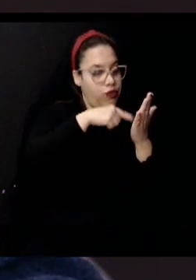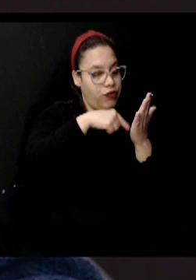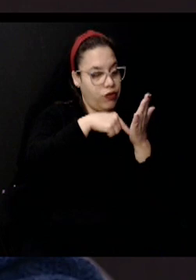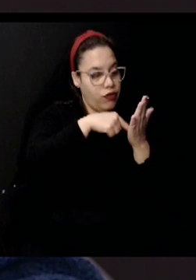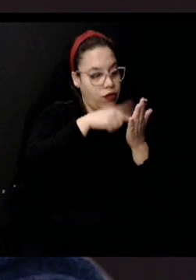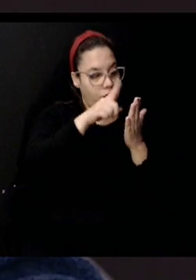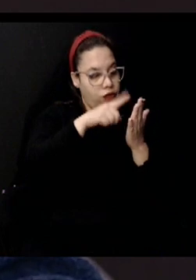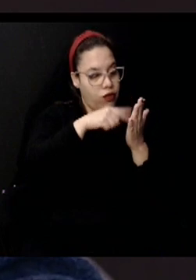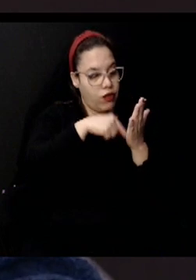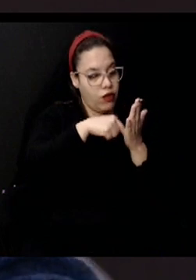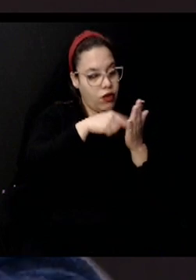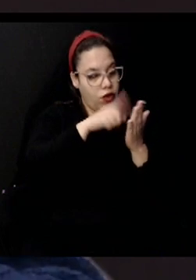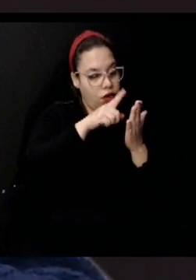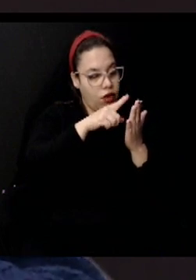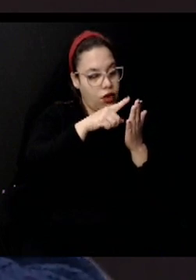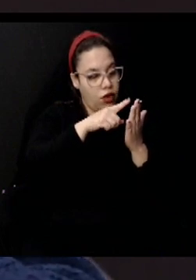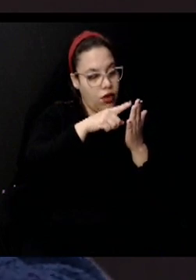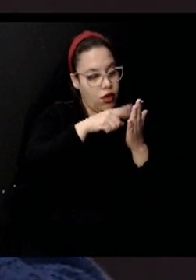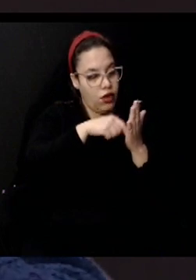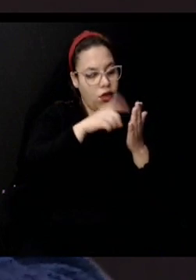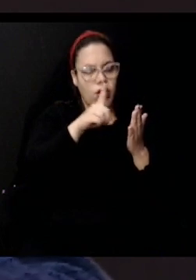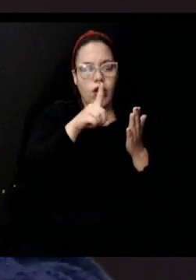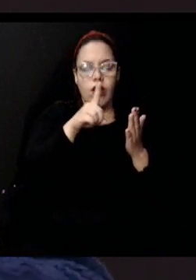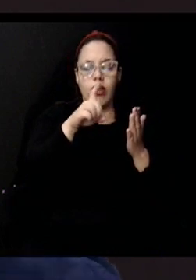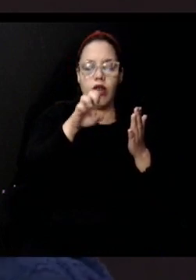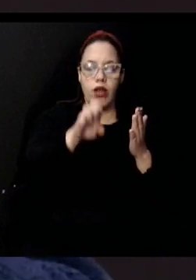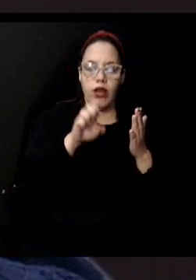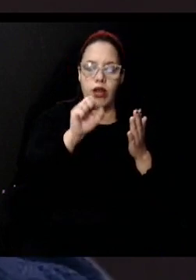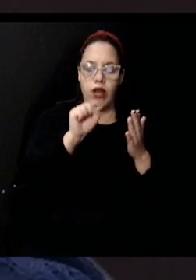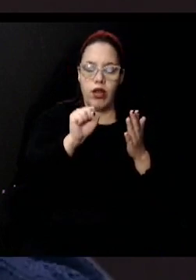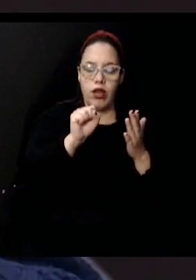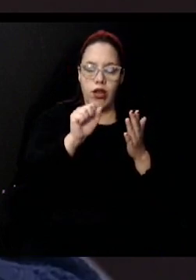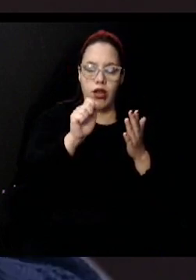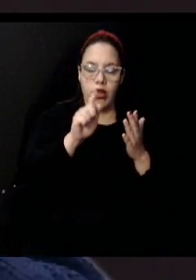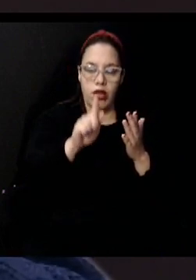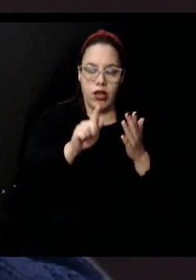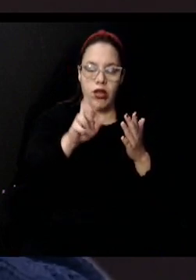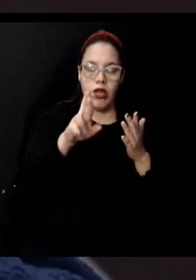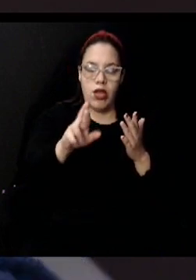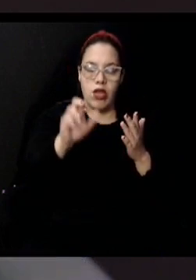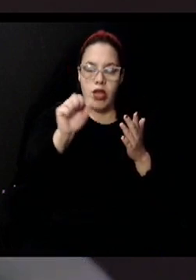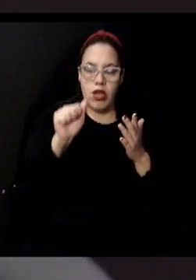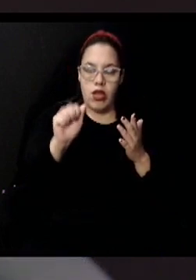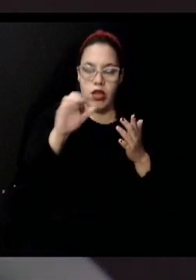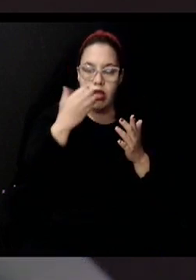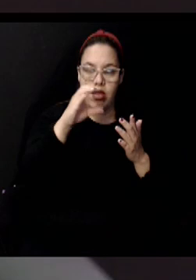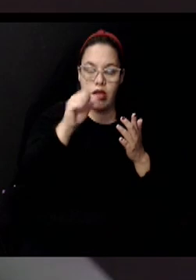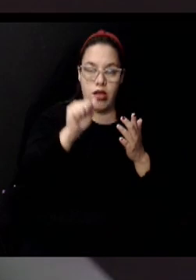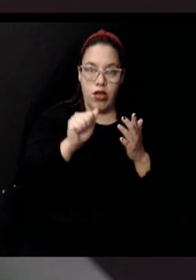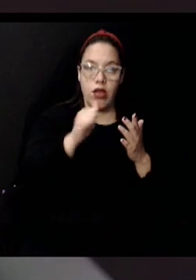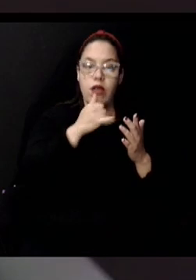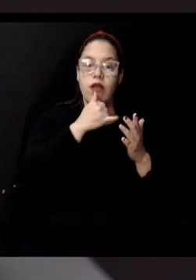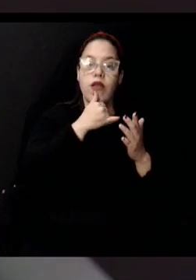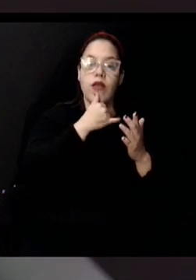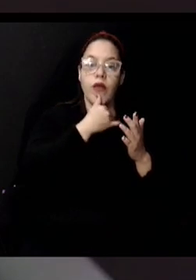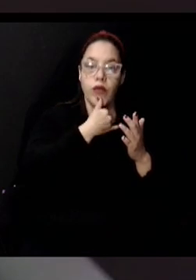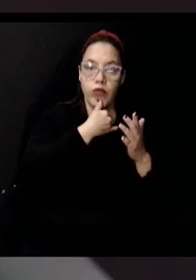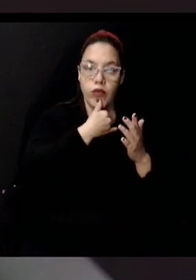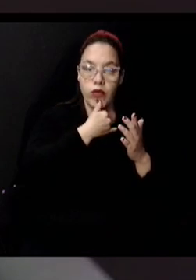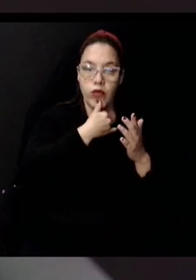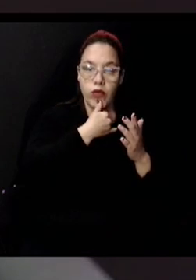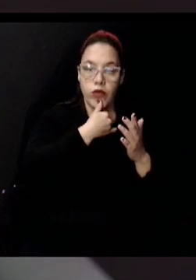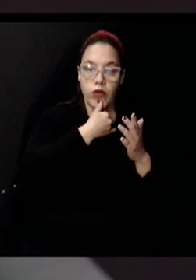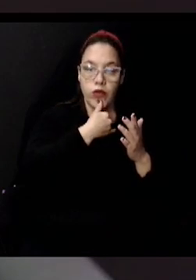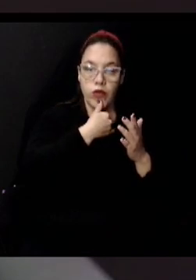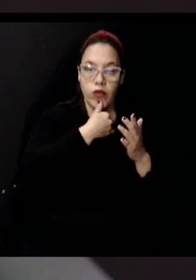é doomstroke, esqueci o não sei, não vão me perdoar agora, eu Uhum, esqueci o sim. termo. Sei que traduzindo para o português é a rolagem